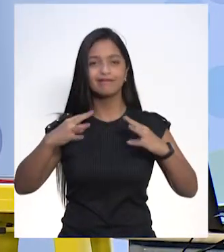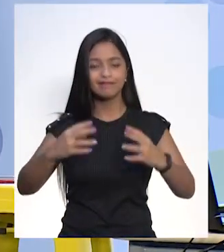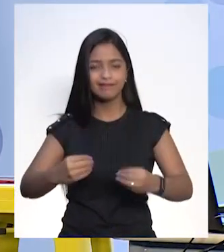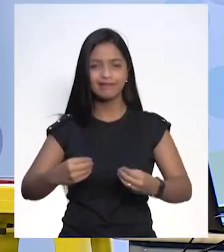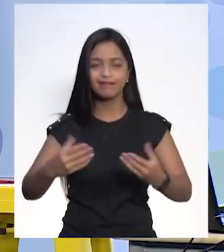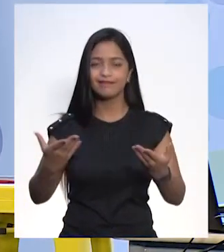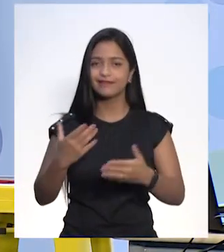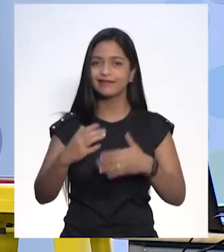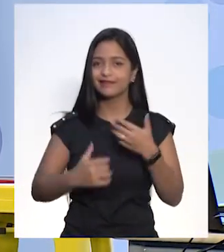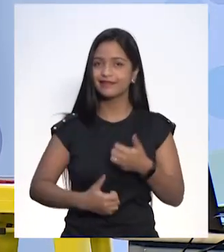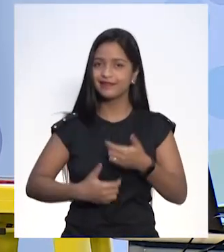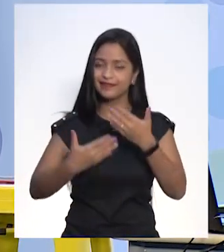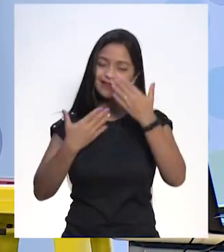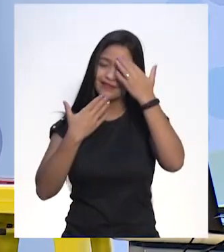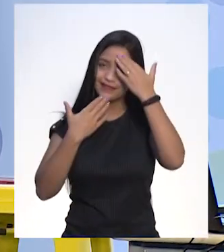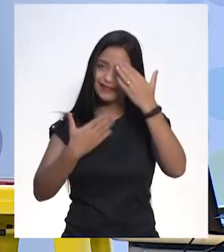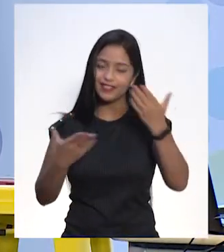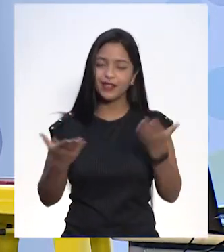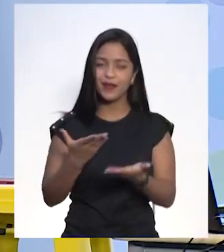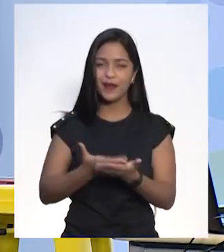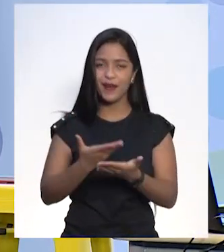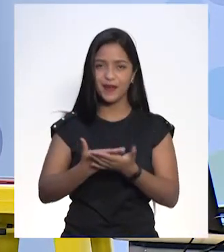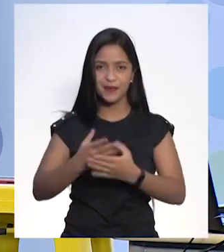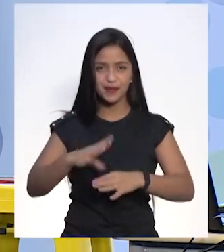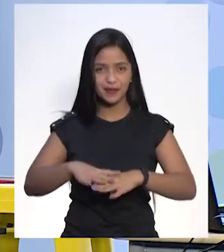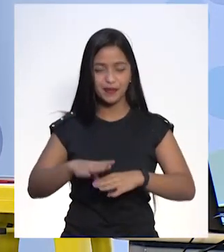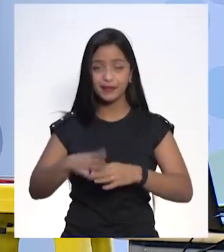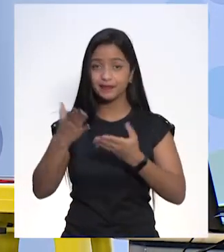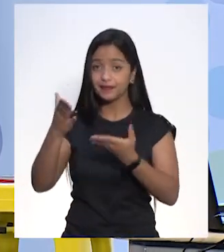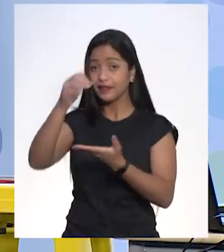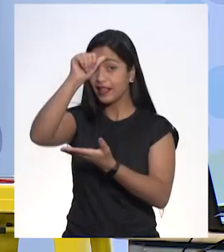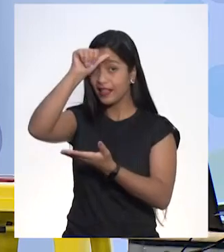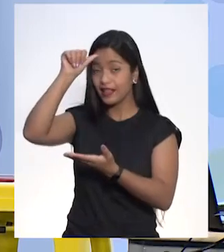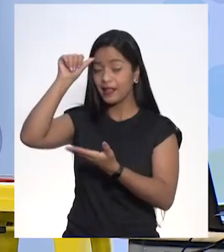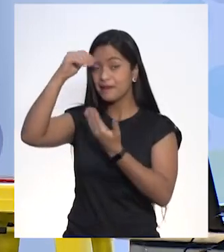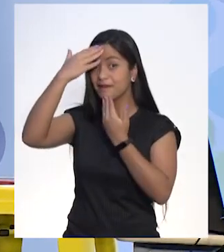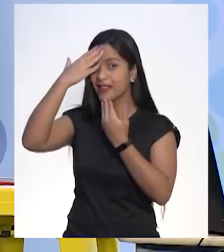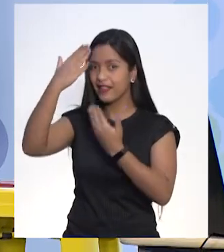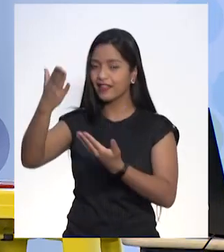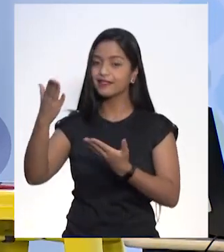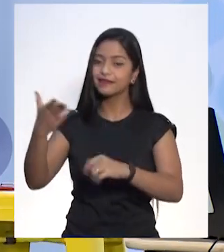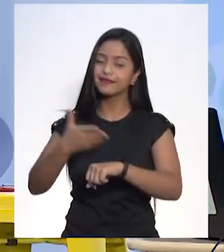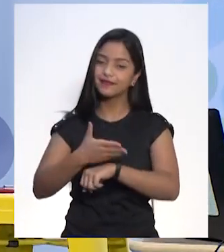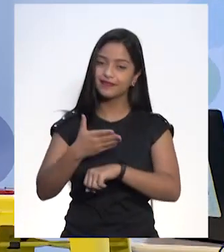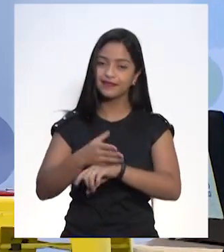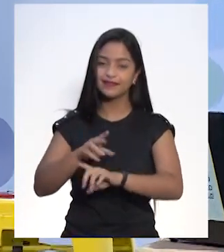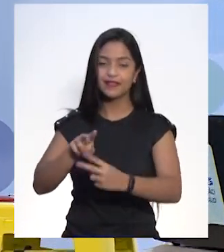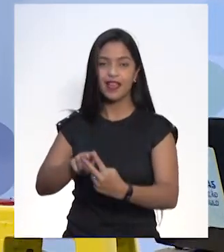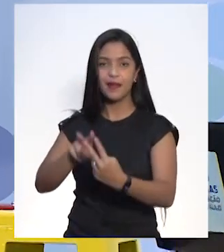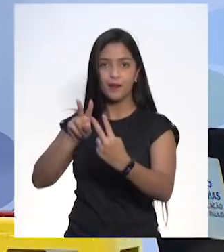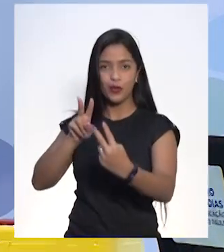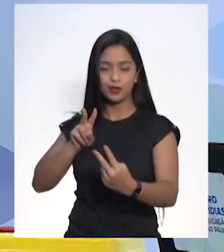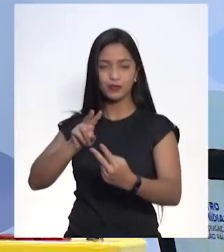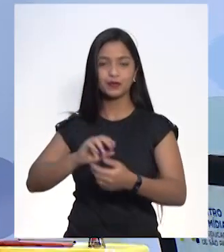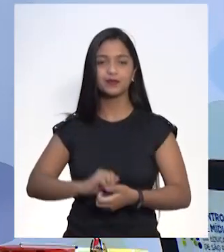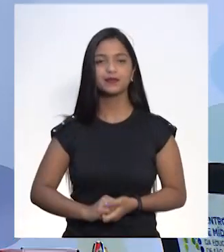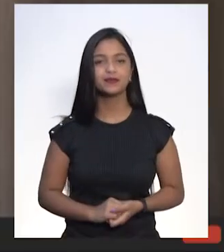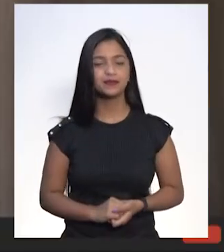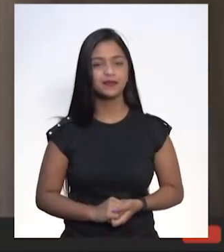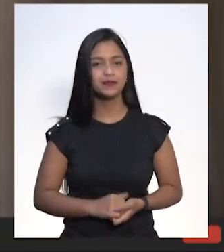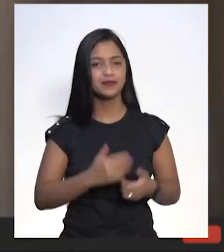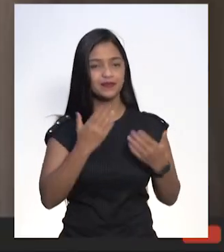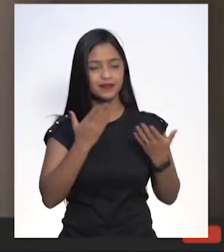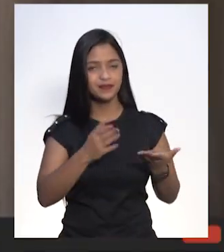por estarem com a gente aqui nessa aula de matemática. Ale, muito obrigado pela sua participação remota.